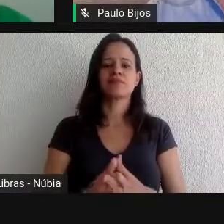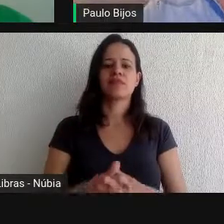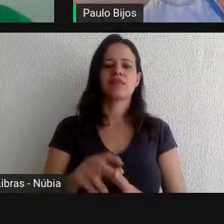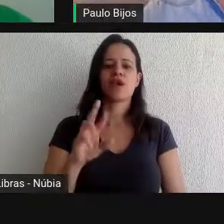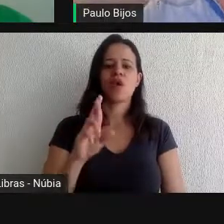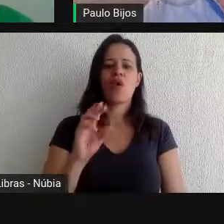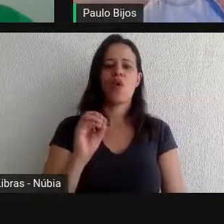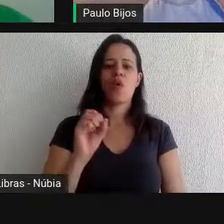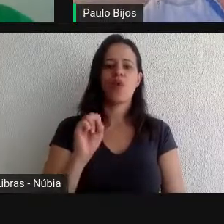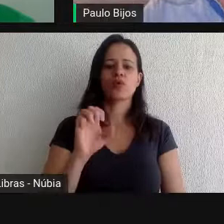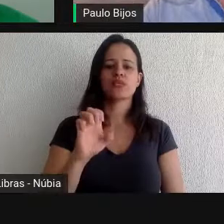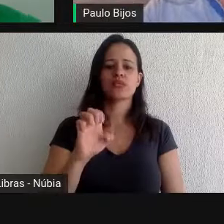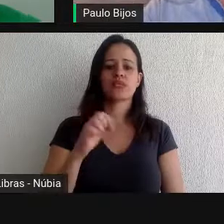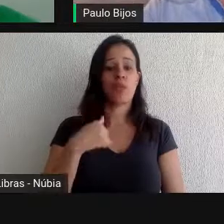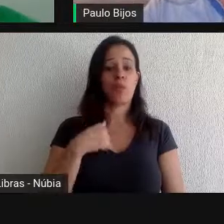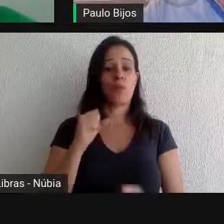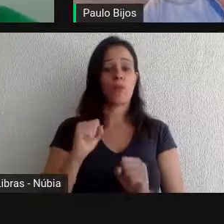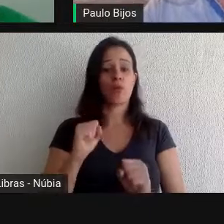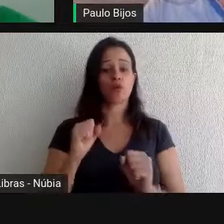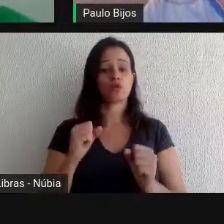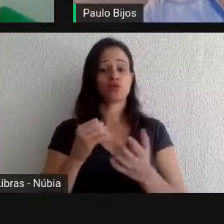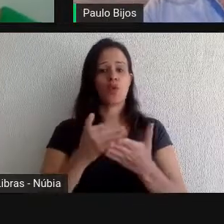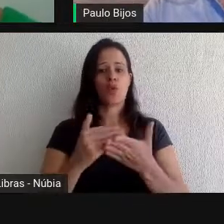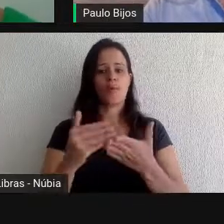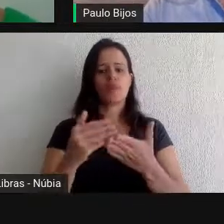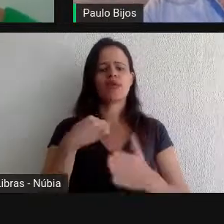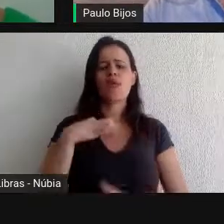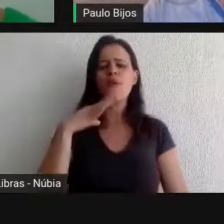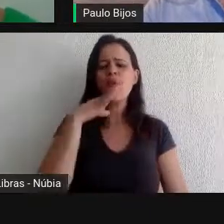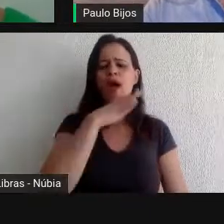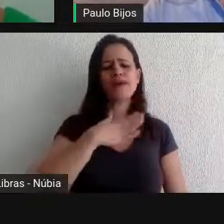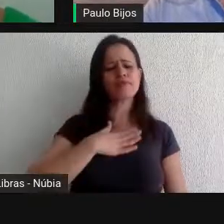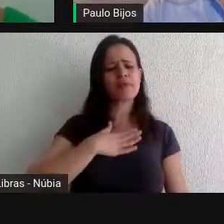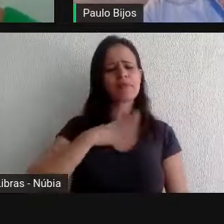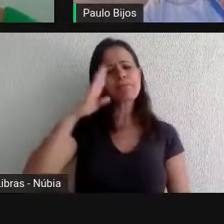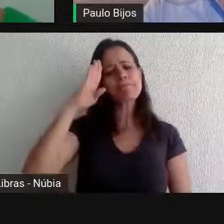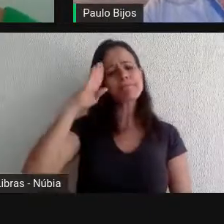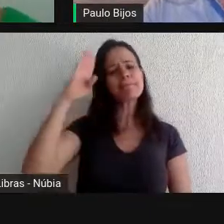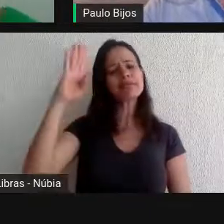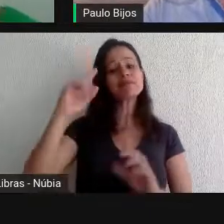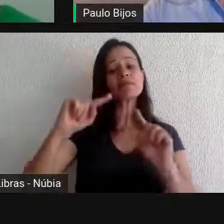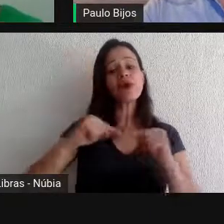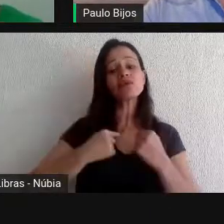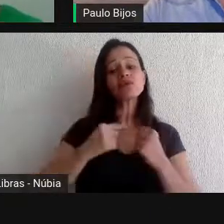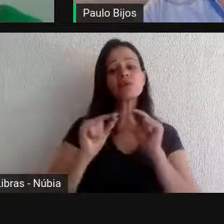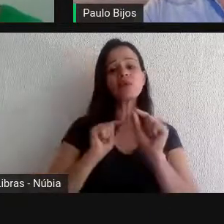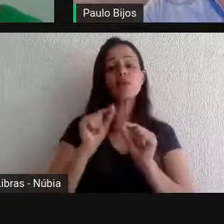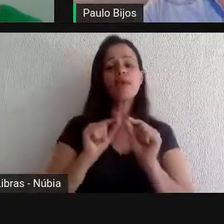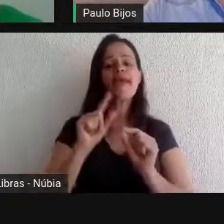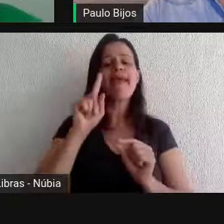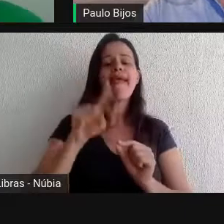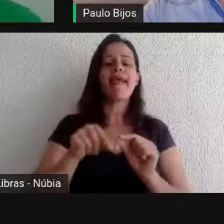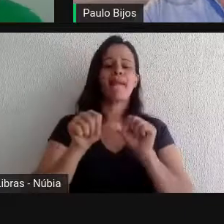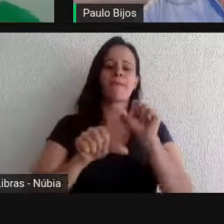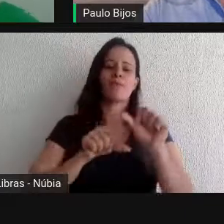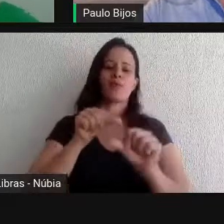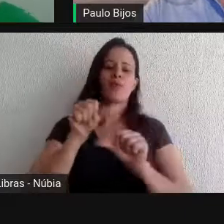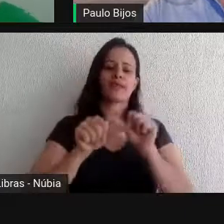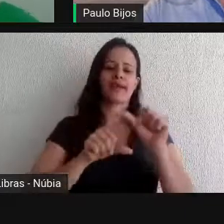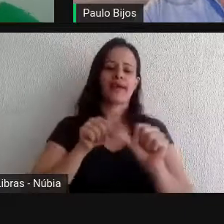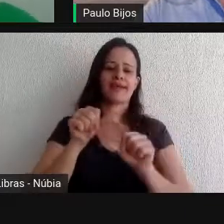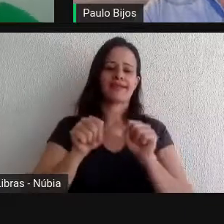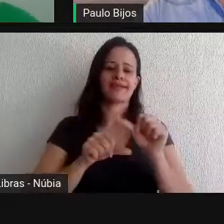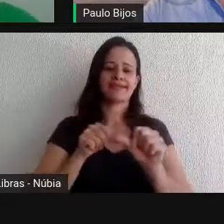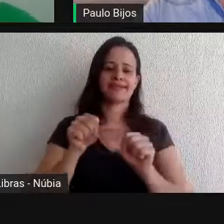Eu posso começar. Eu acho que, para mim, o principal desafio foi, primeiro, essa